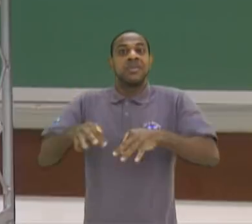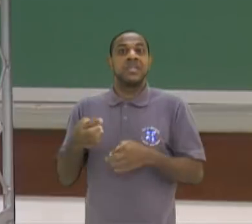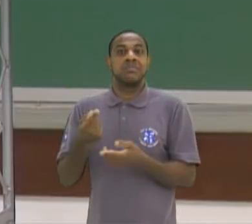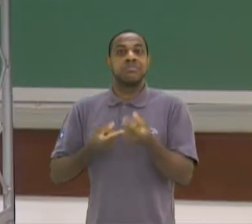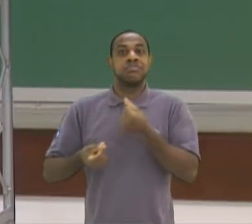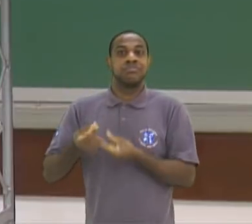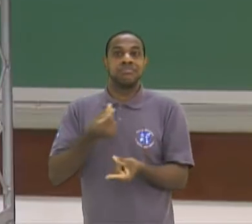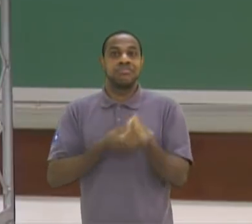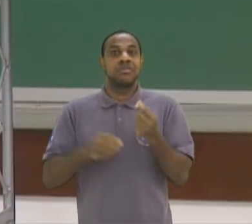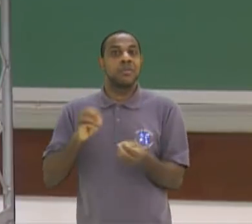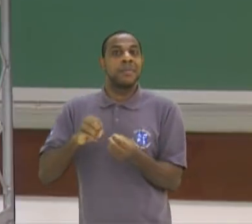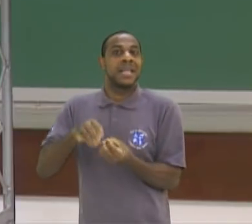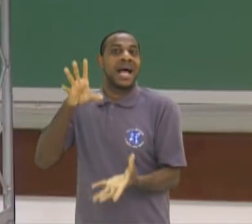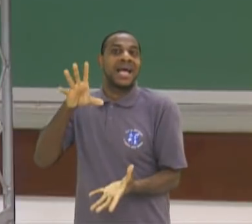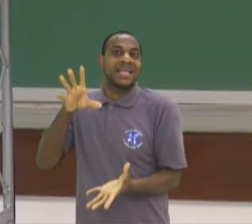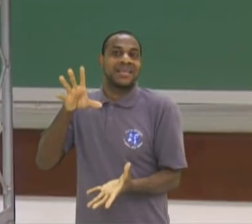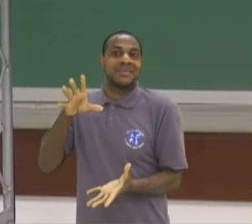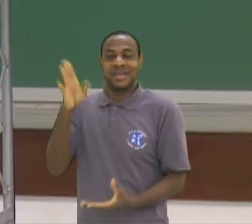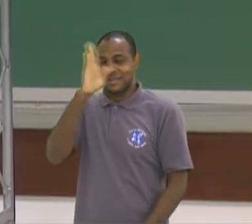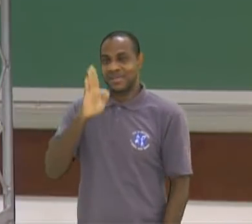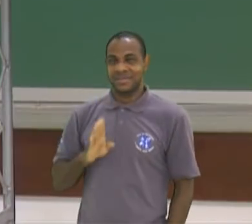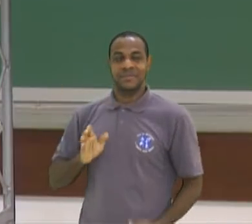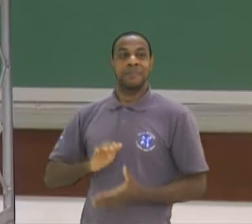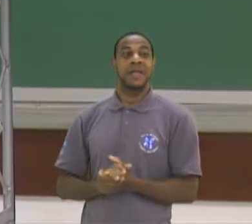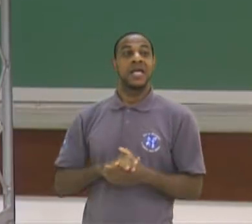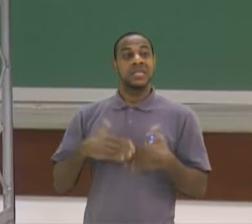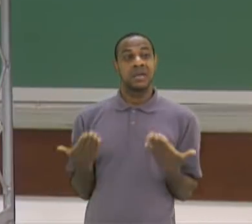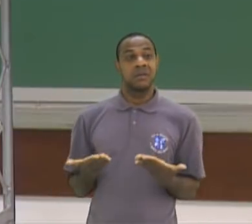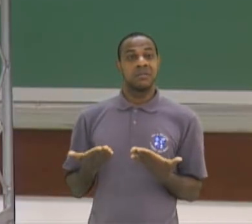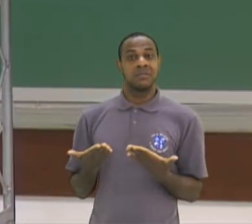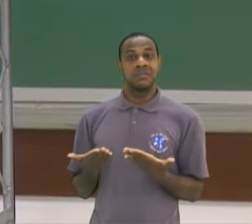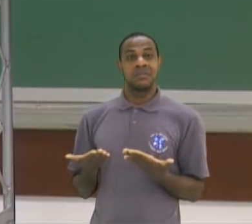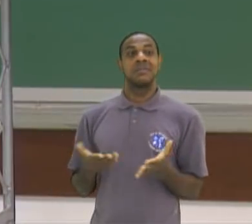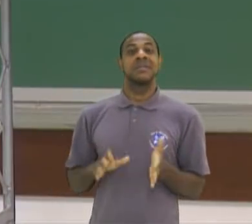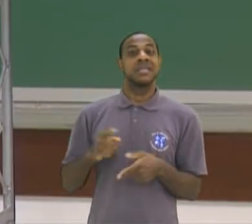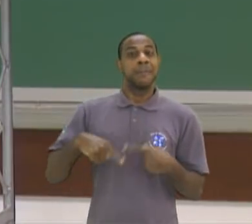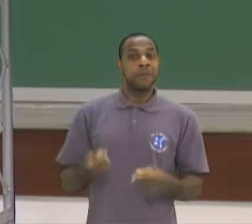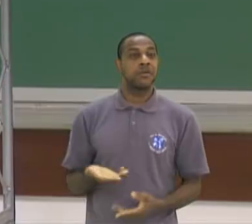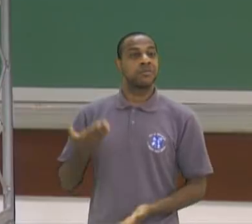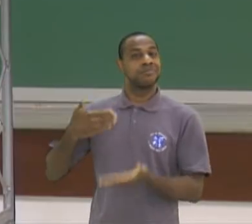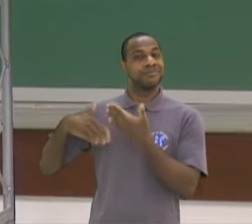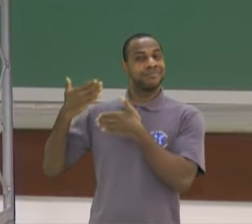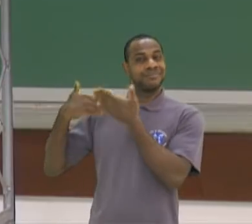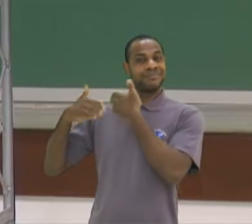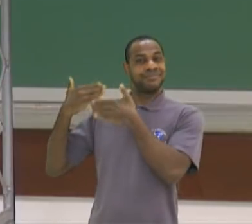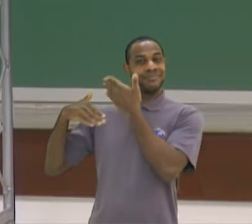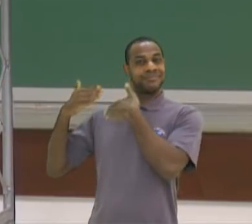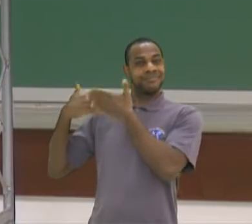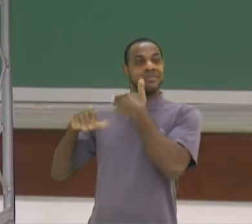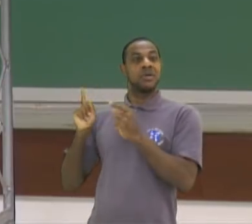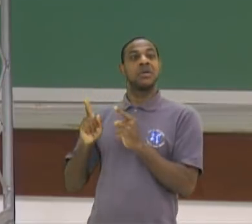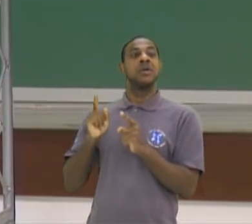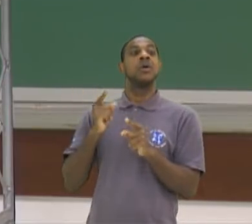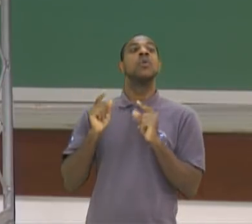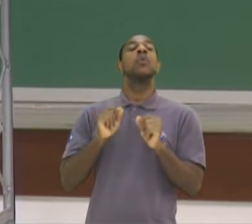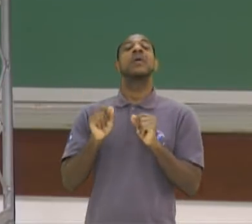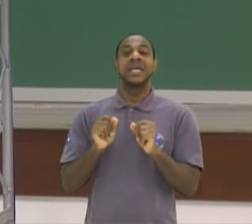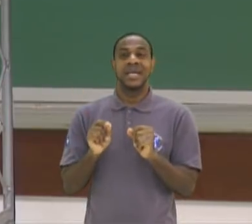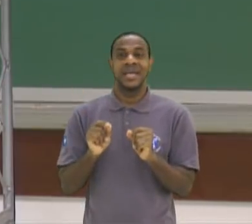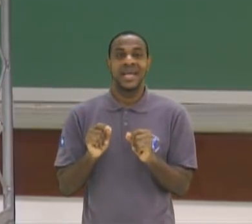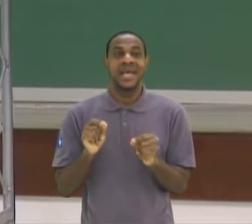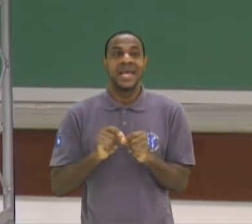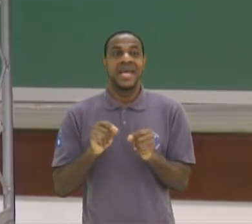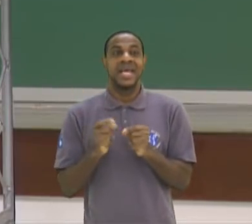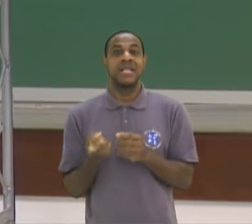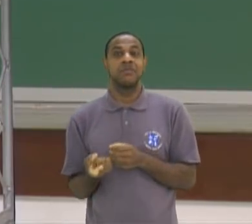que entre avanços e retrocessos, no período do governo dele, ele revogou o Ato Institucional